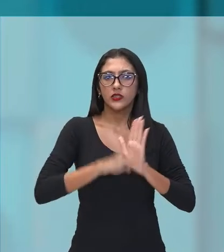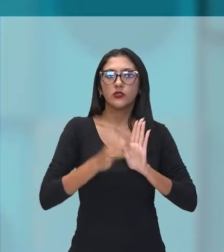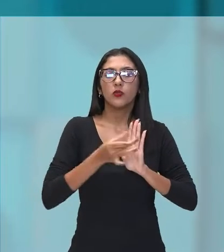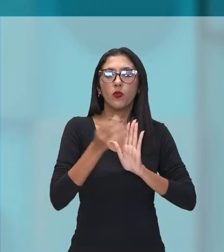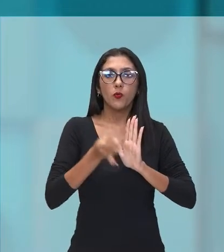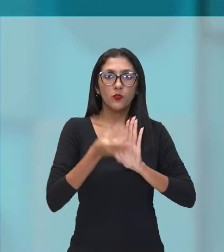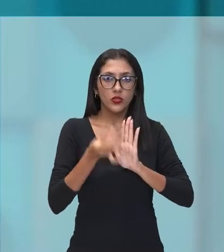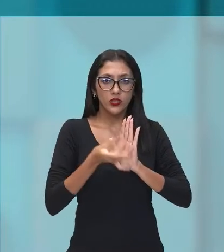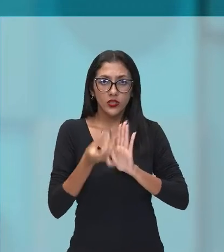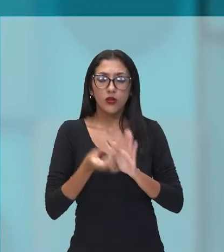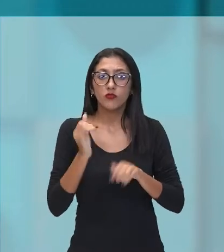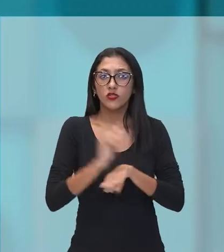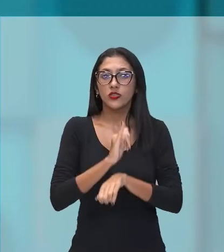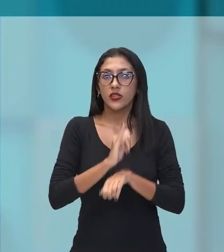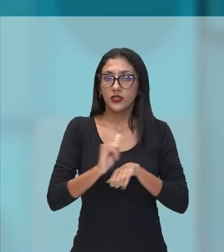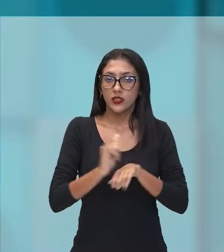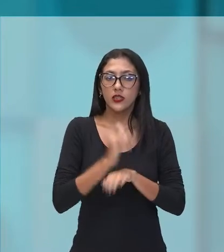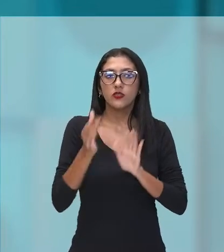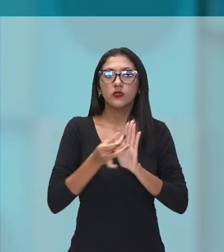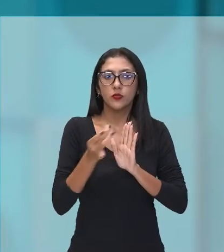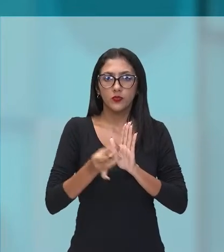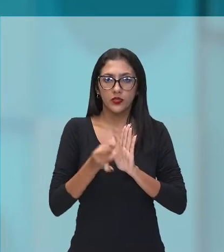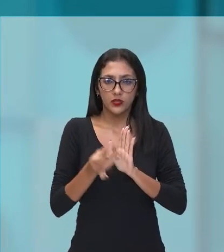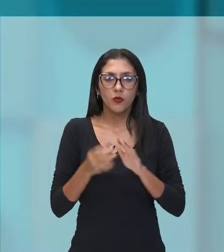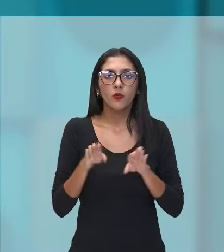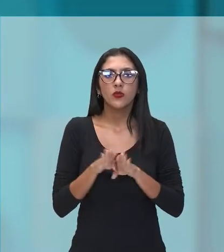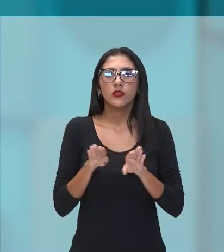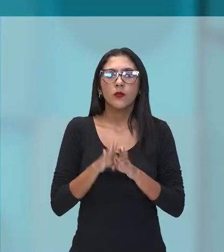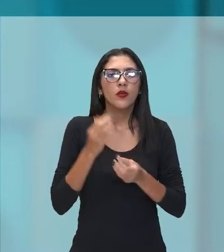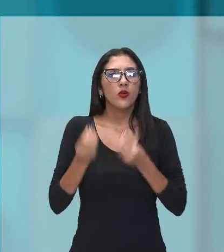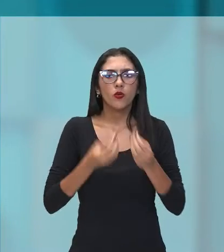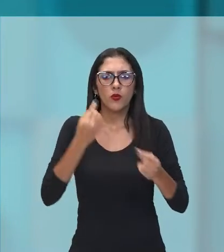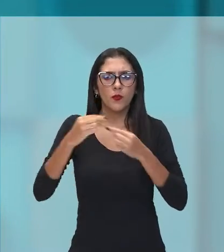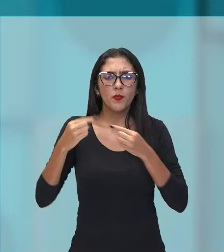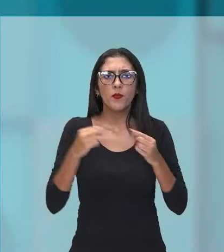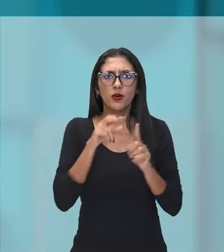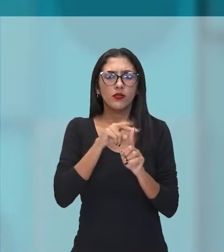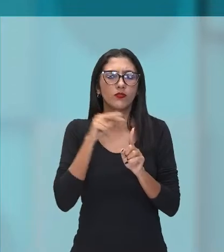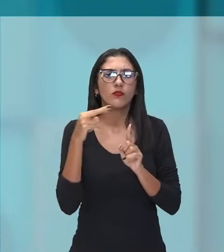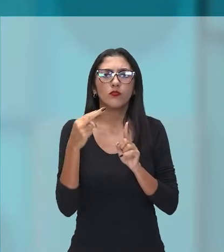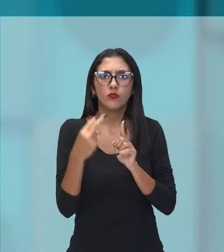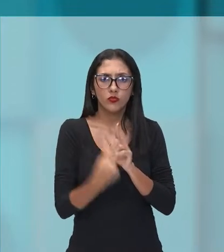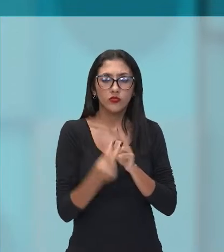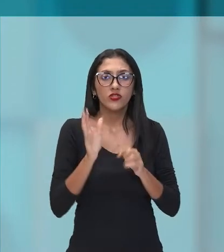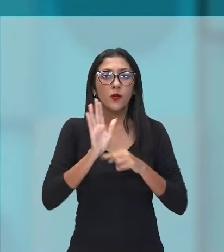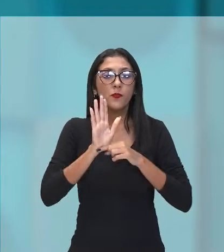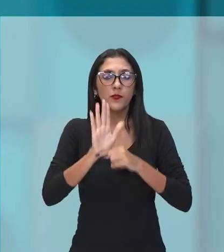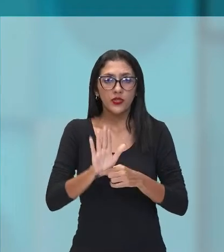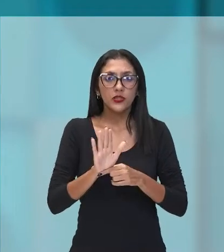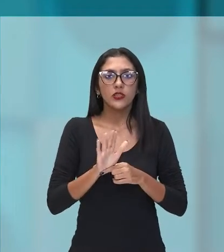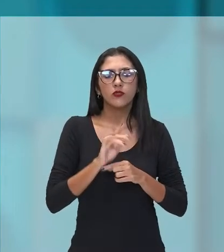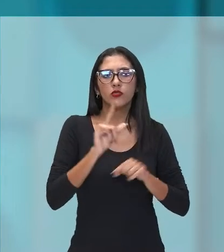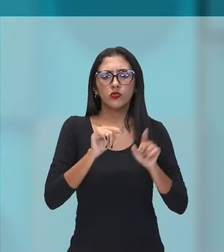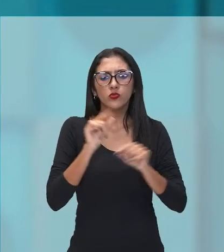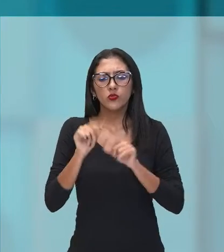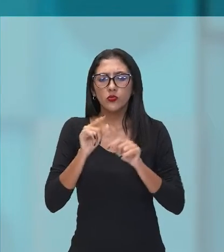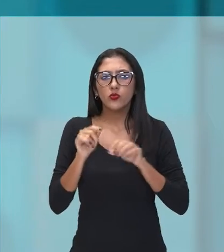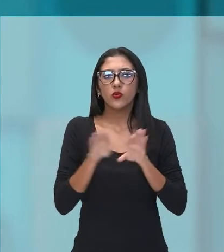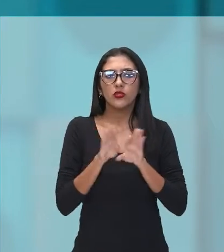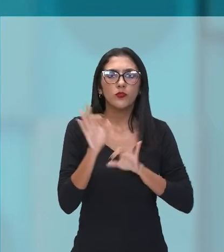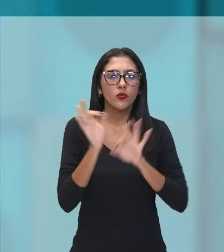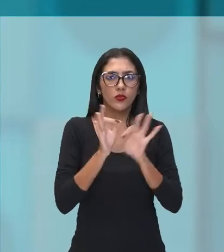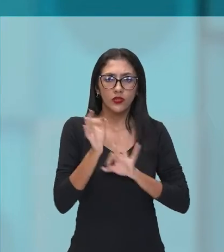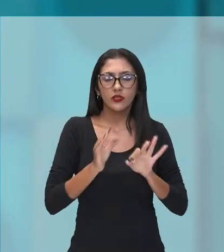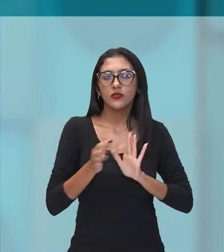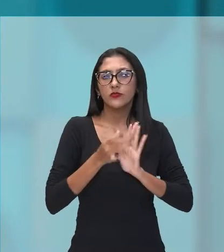os movimentos argumentativos e a arte de defender um ponto de vista por meio da seleção e